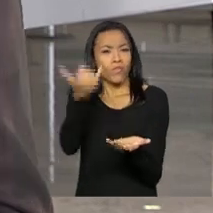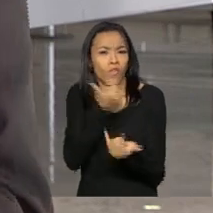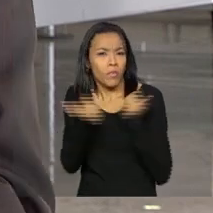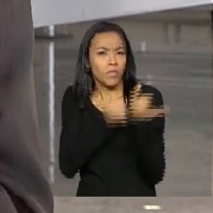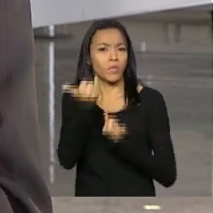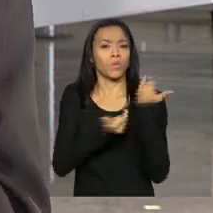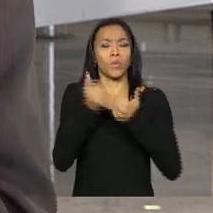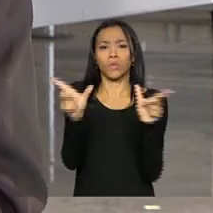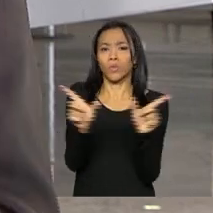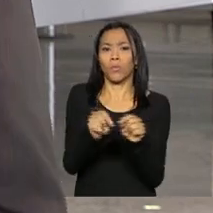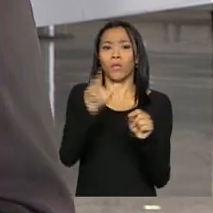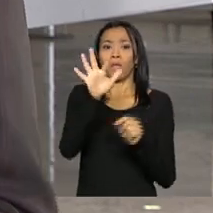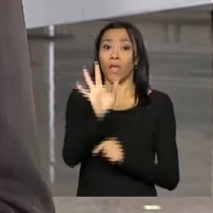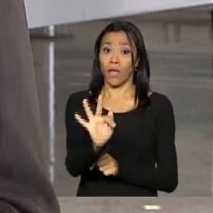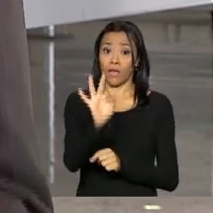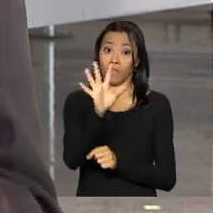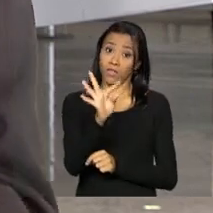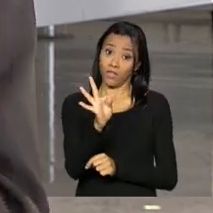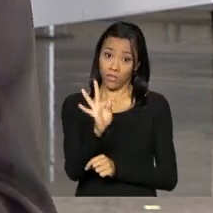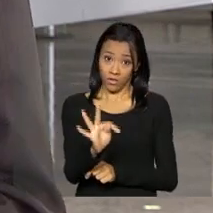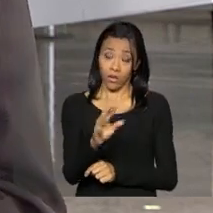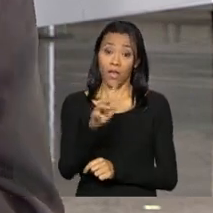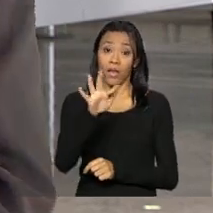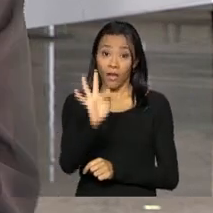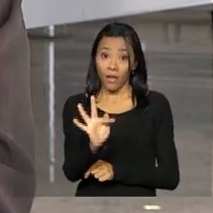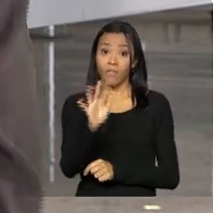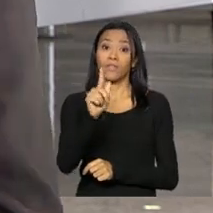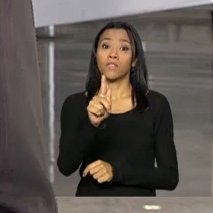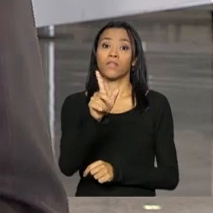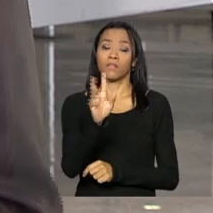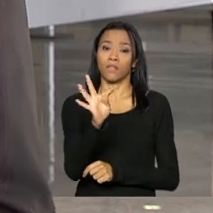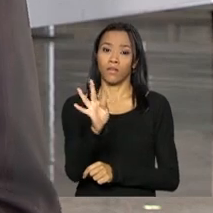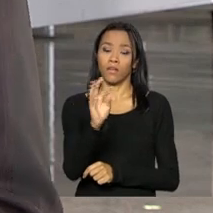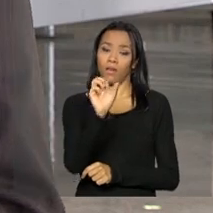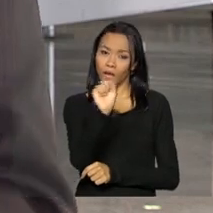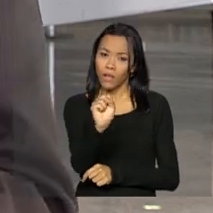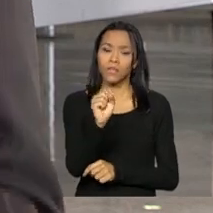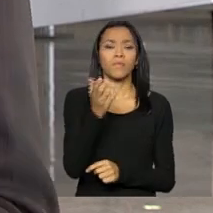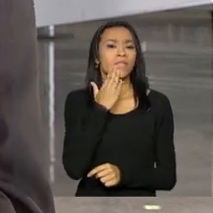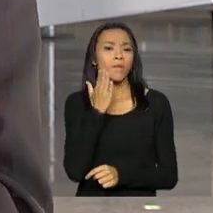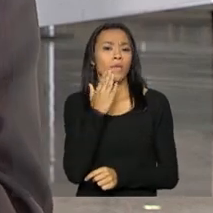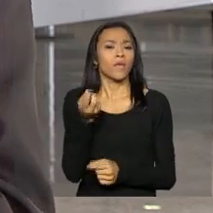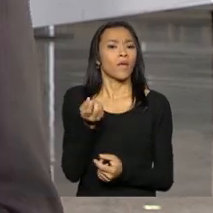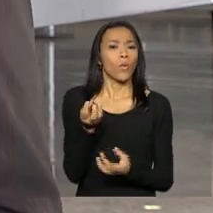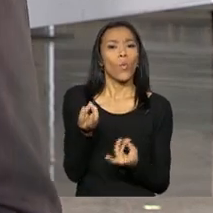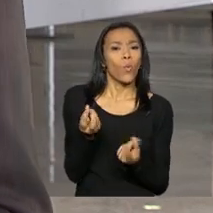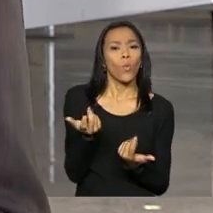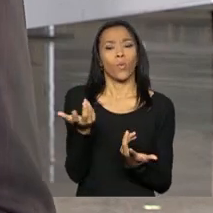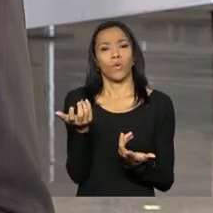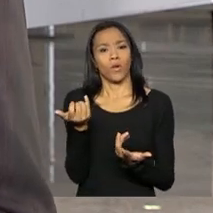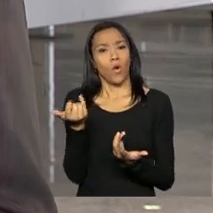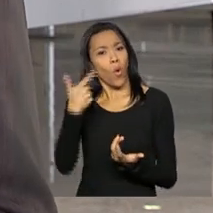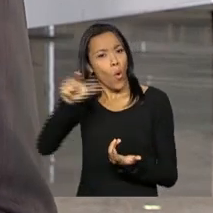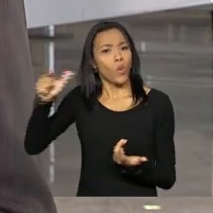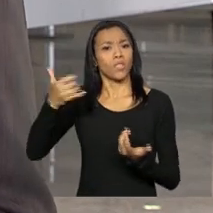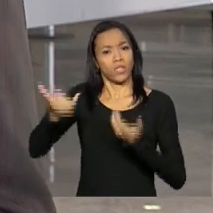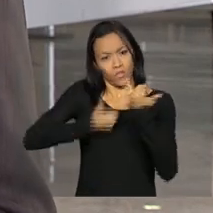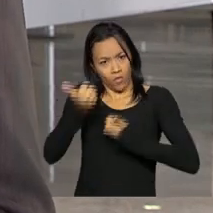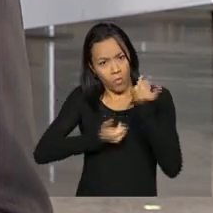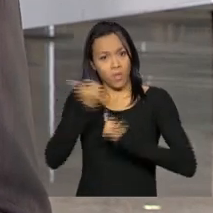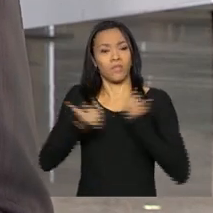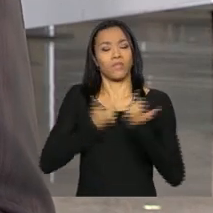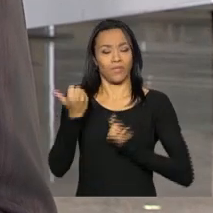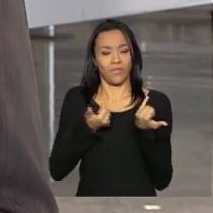especialmente acessar a conta pessoal que tem do Fundo de Garantia, mas também consultar outras informações relacionadas ao